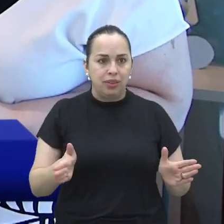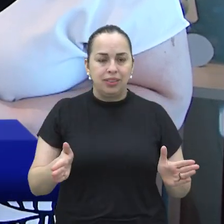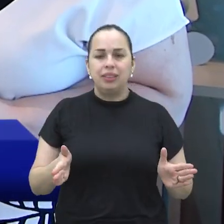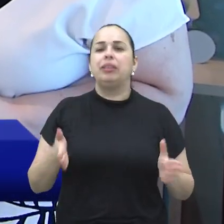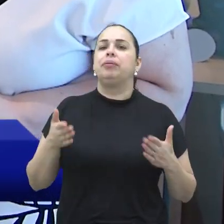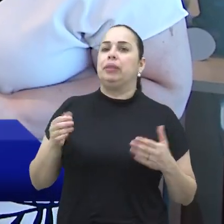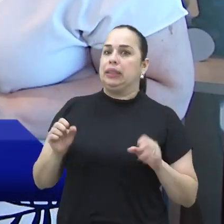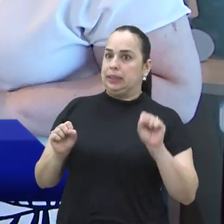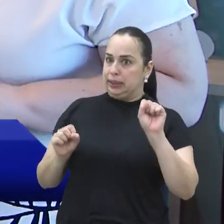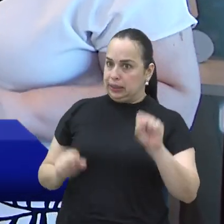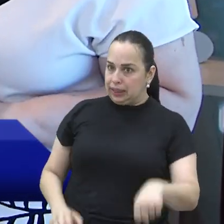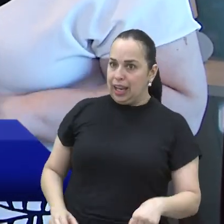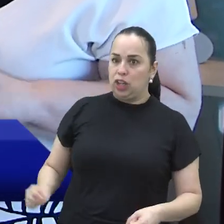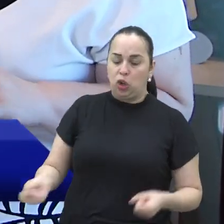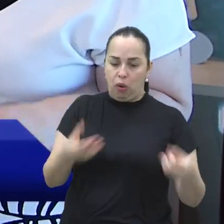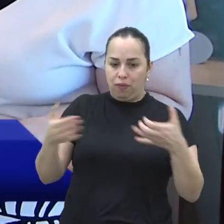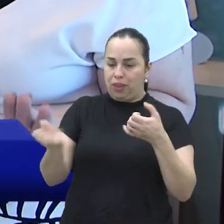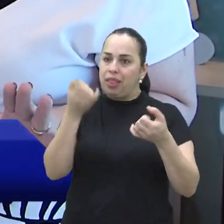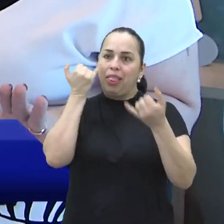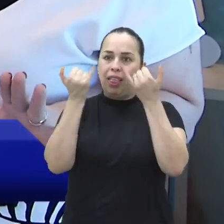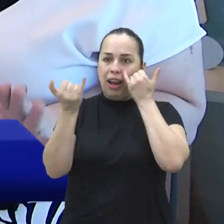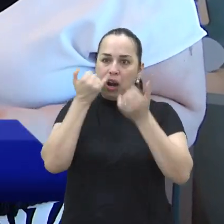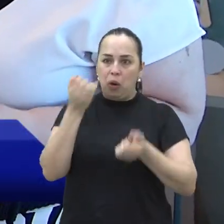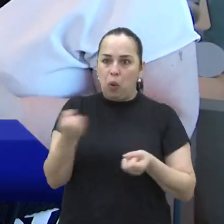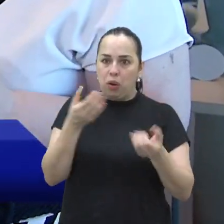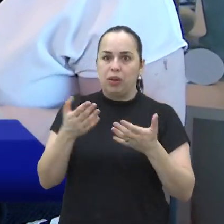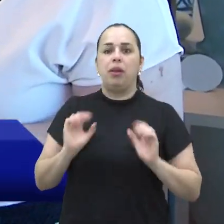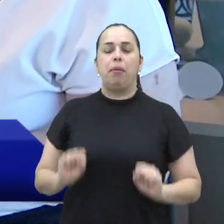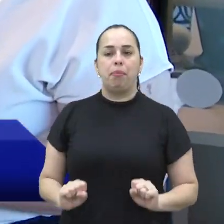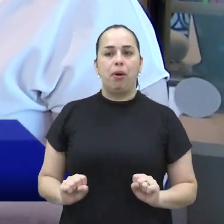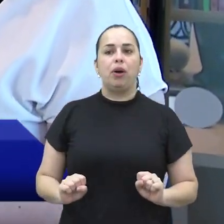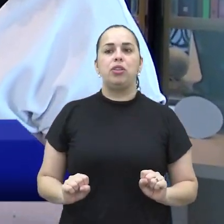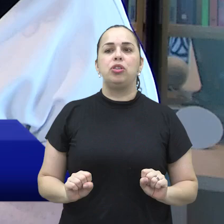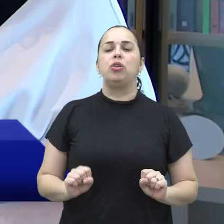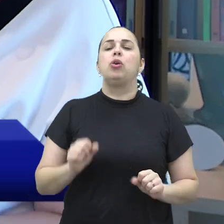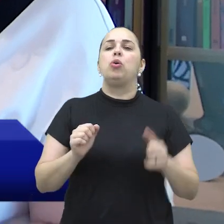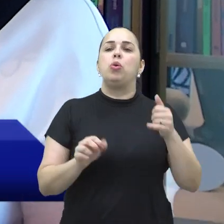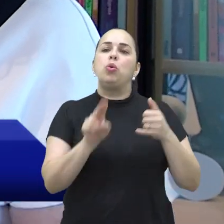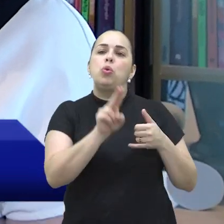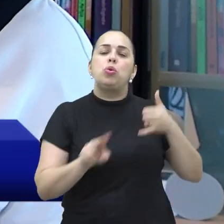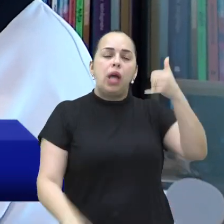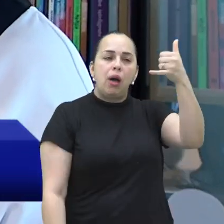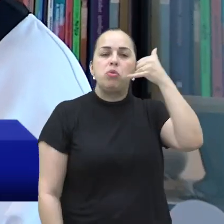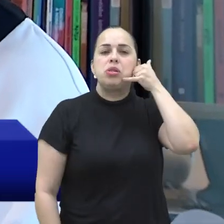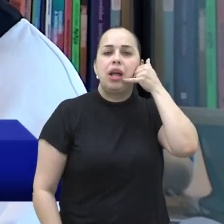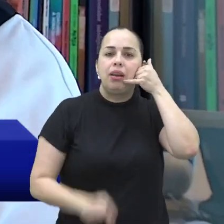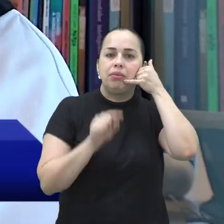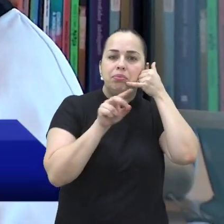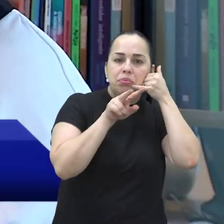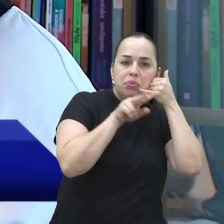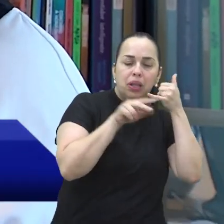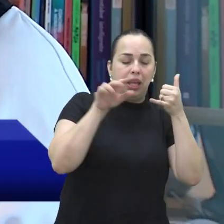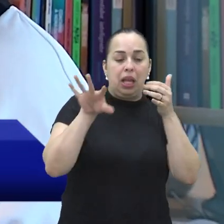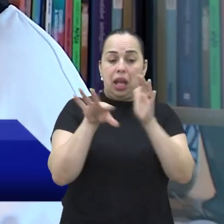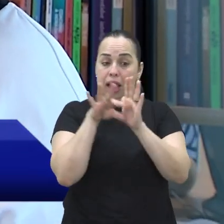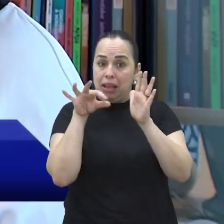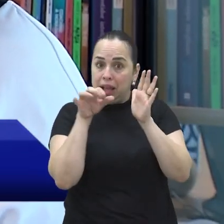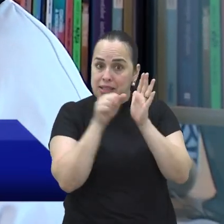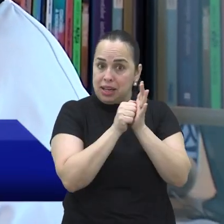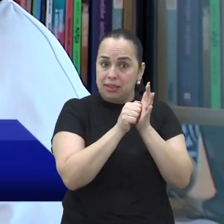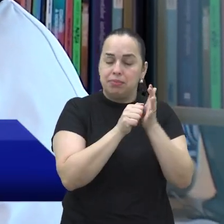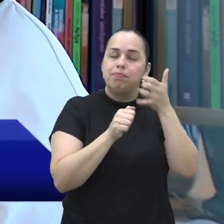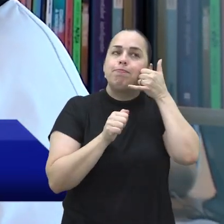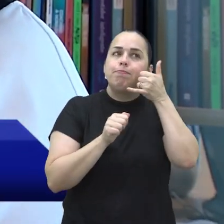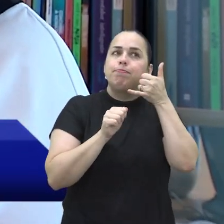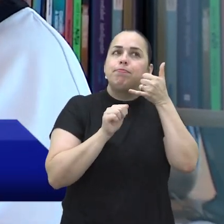isso para 2025? Sim, mais novidades por aí. A gente vai poder usar o wallet do nosso celular, que nada mais é do que